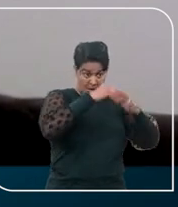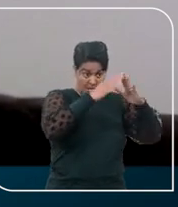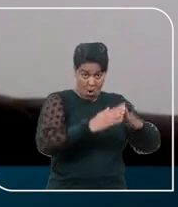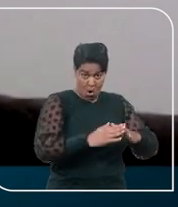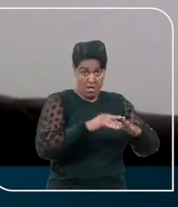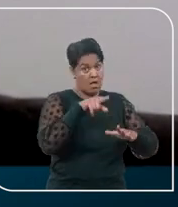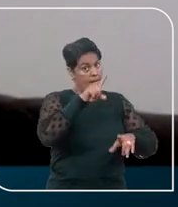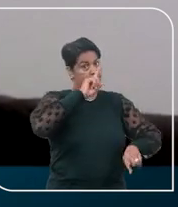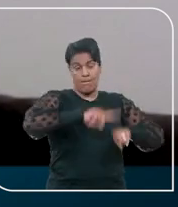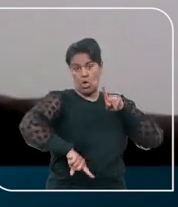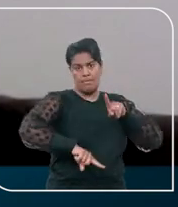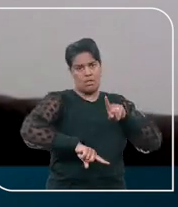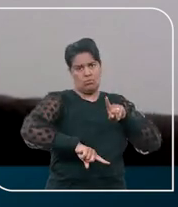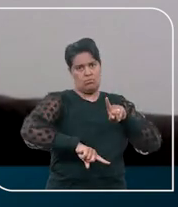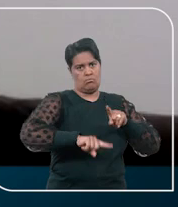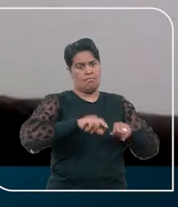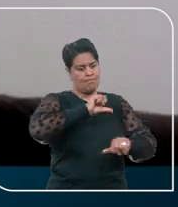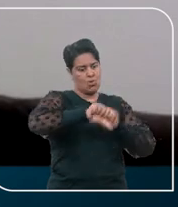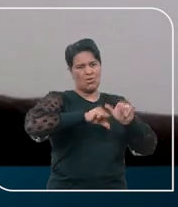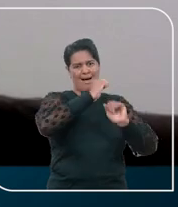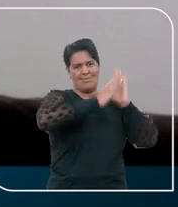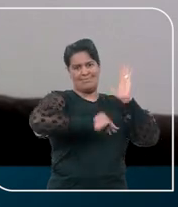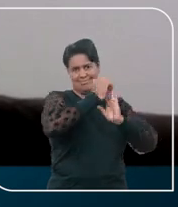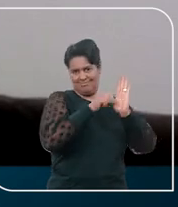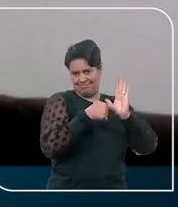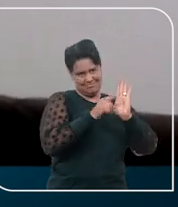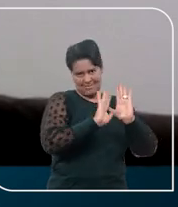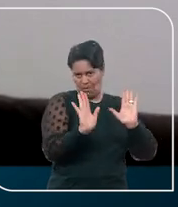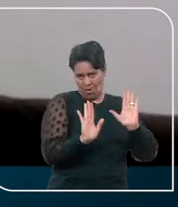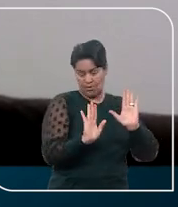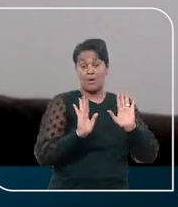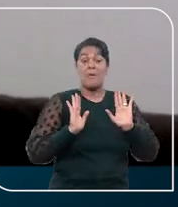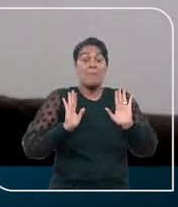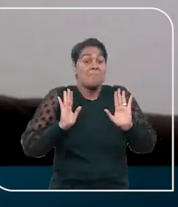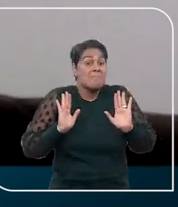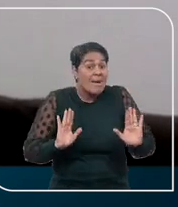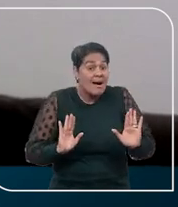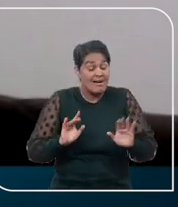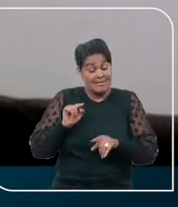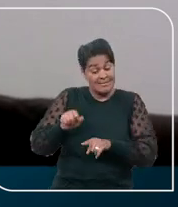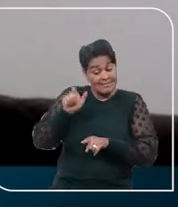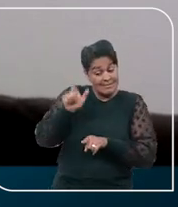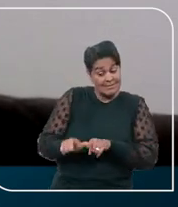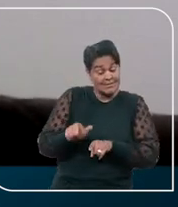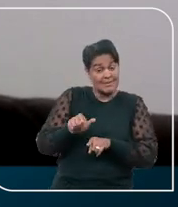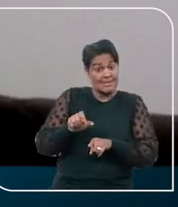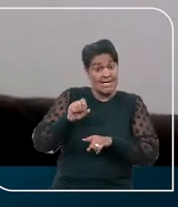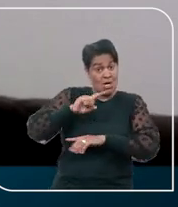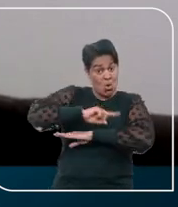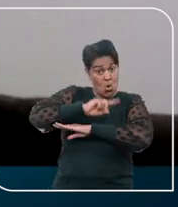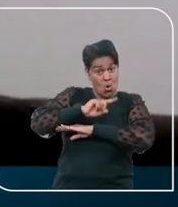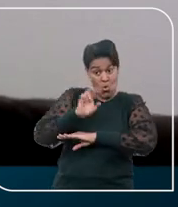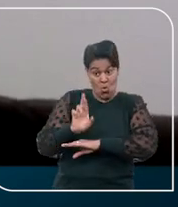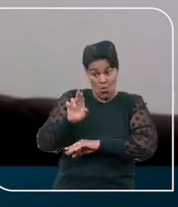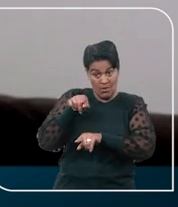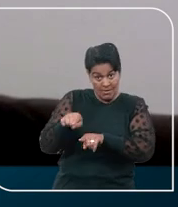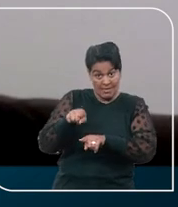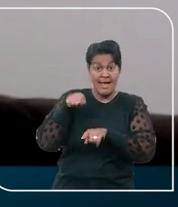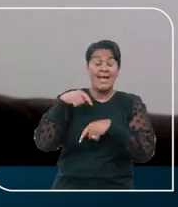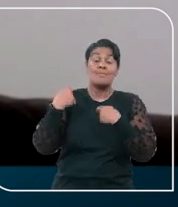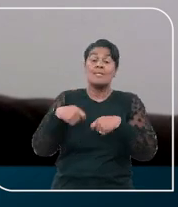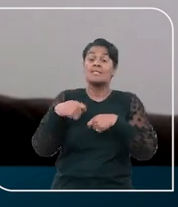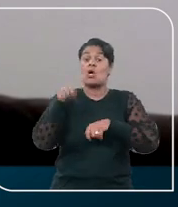pegando o gancho do que estávamos conversando sobre dos deveres do síndico, que é cuidar, manter e conservar as